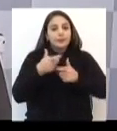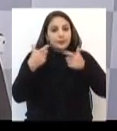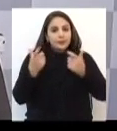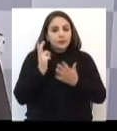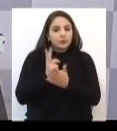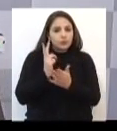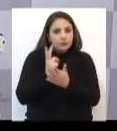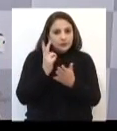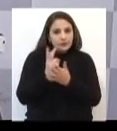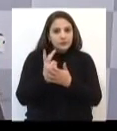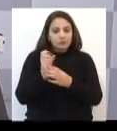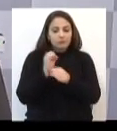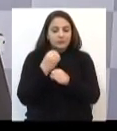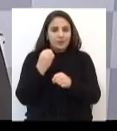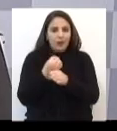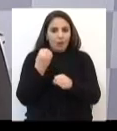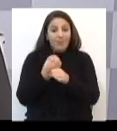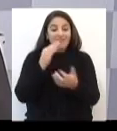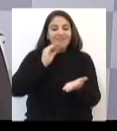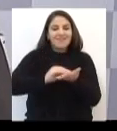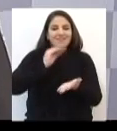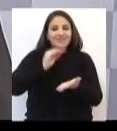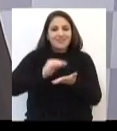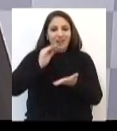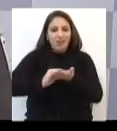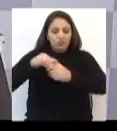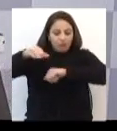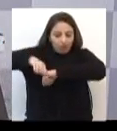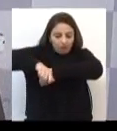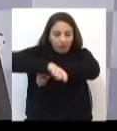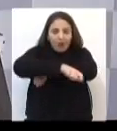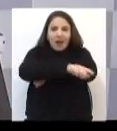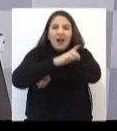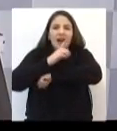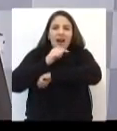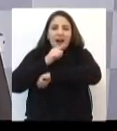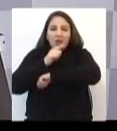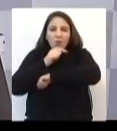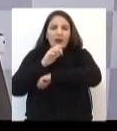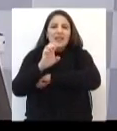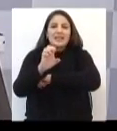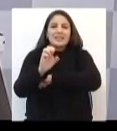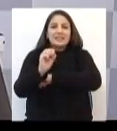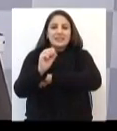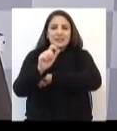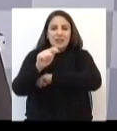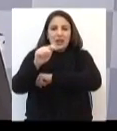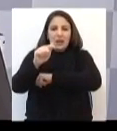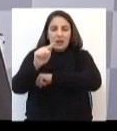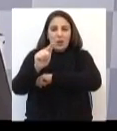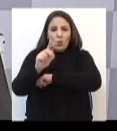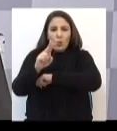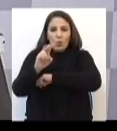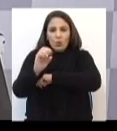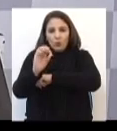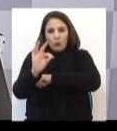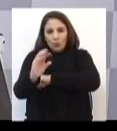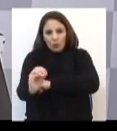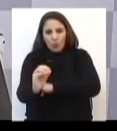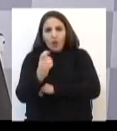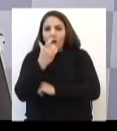esgoto dentro da nossa cidade. E não temos vendo obra nenhuma. E aí o fundo compartilhado não